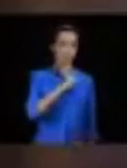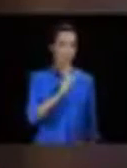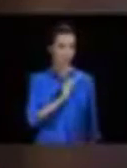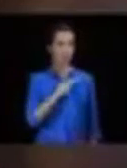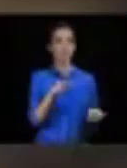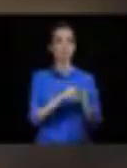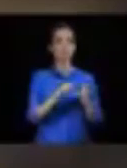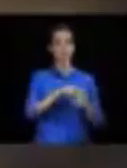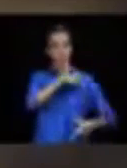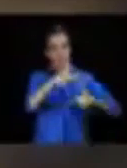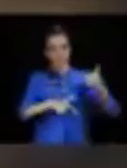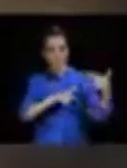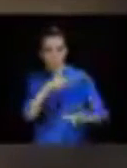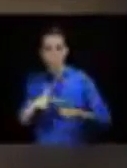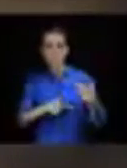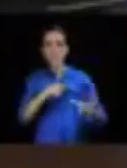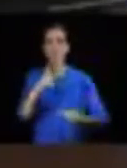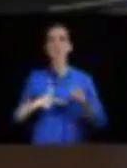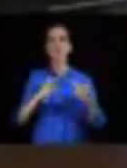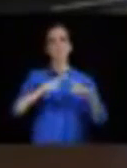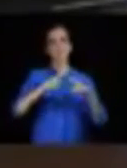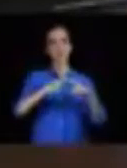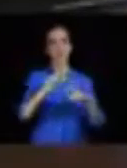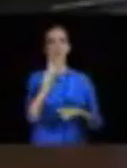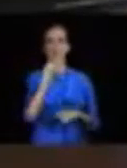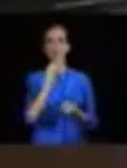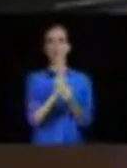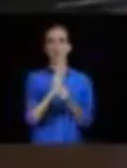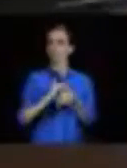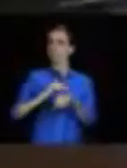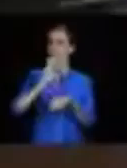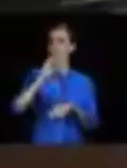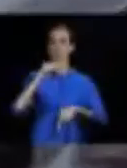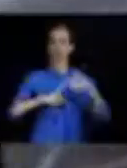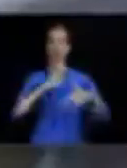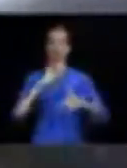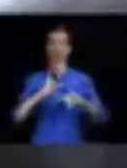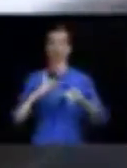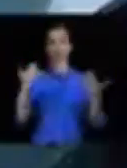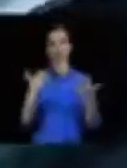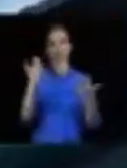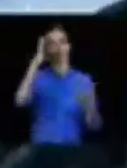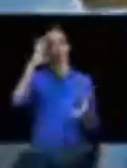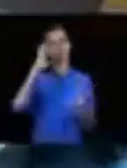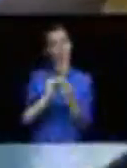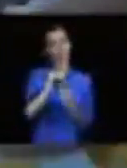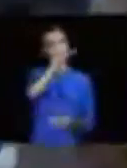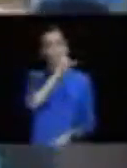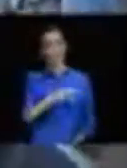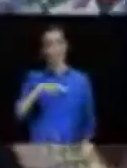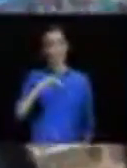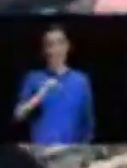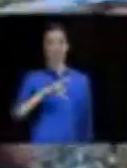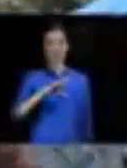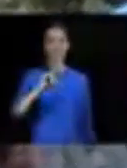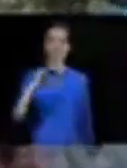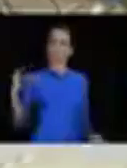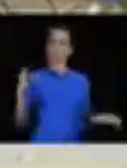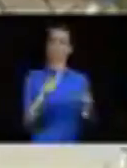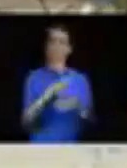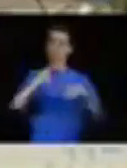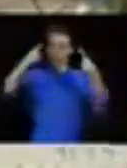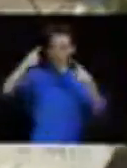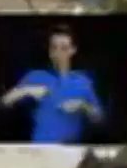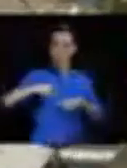gonçalenses e trabalhando incansavelmente como médico há mais de 40 anos, Nancy hoje está preparado para enfrentar